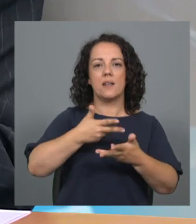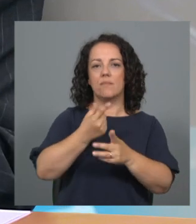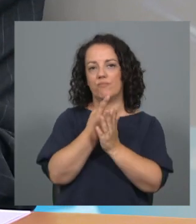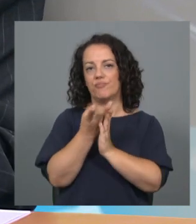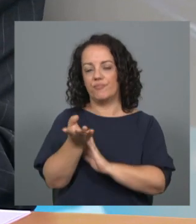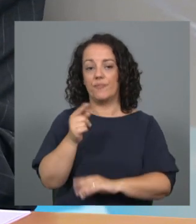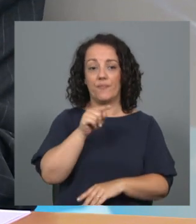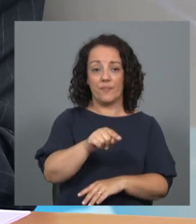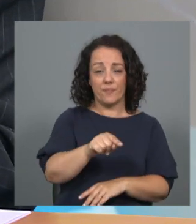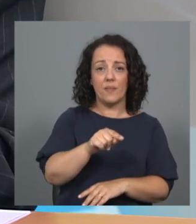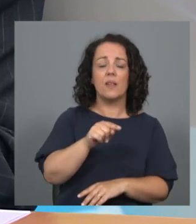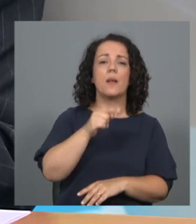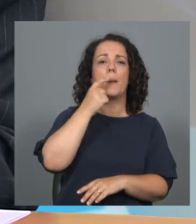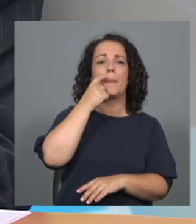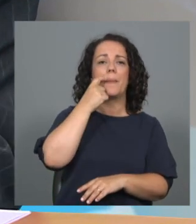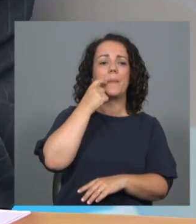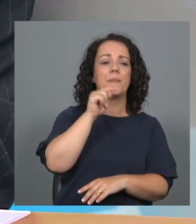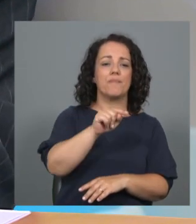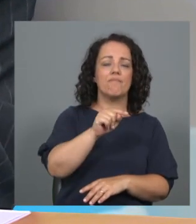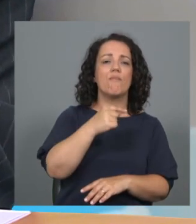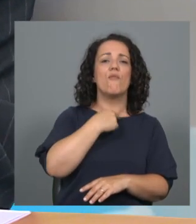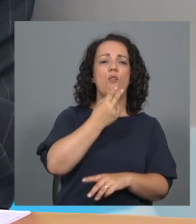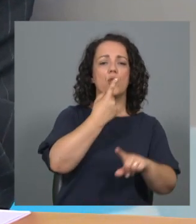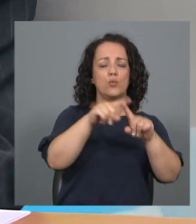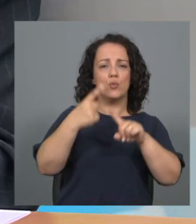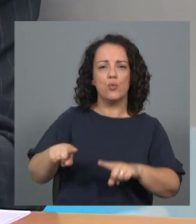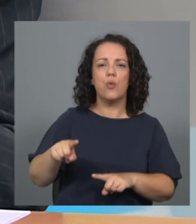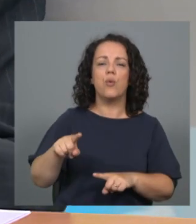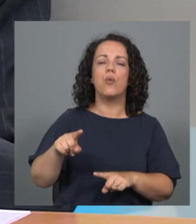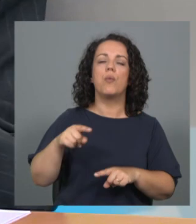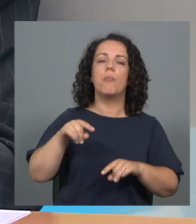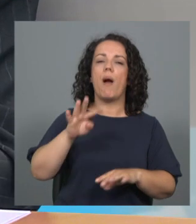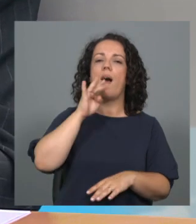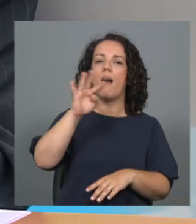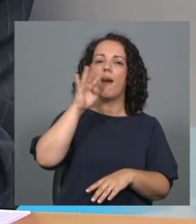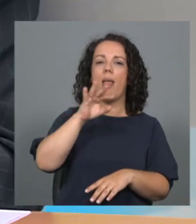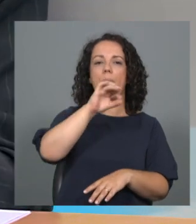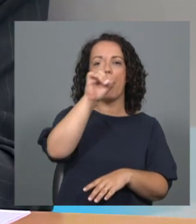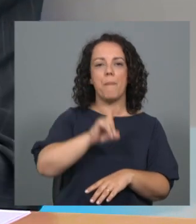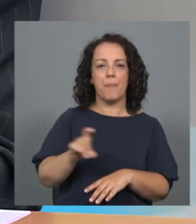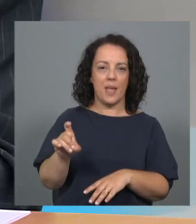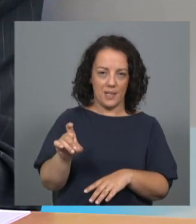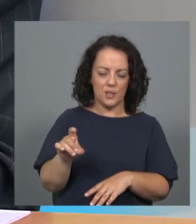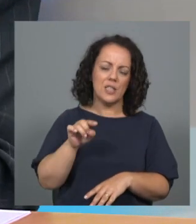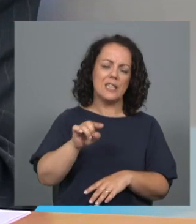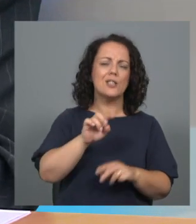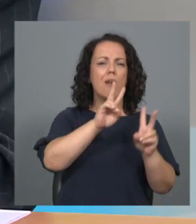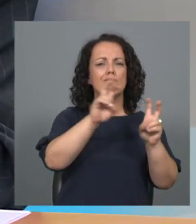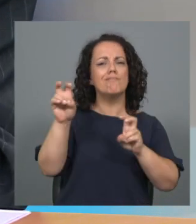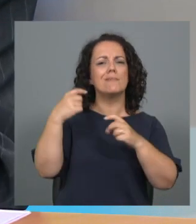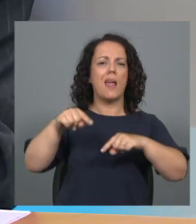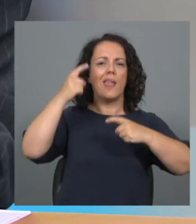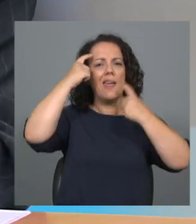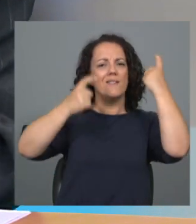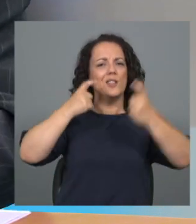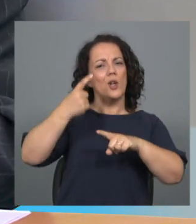muitas vozes de um único canto de paz. São, de facto, reflexões muito interessantes.